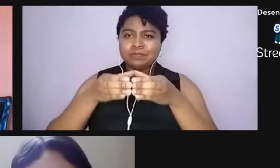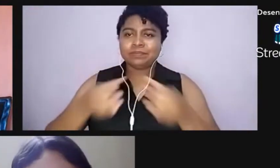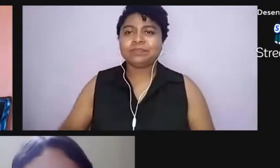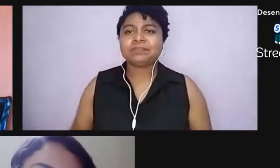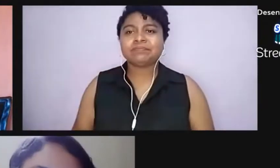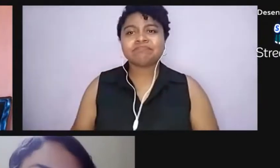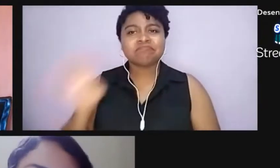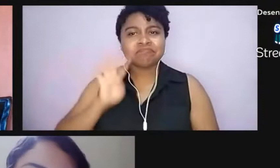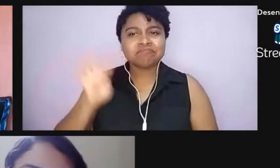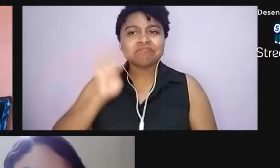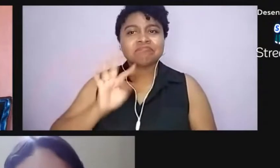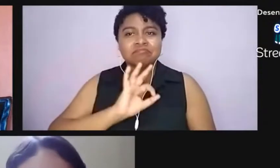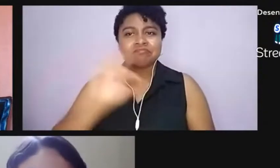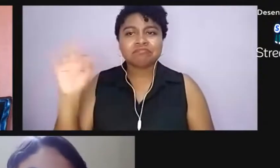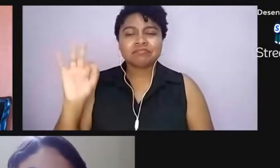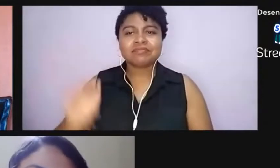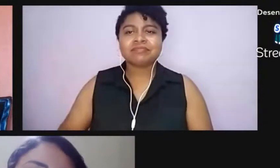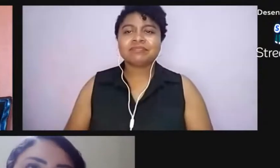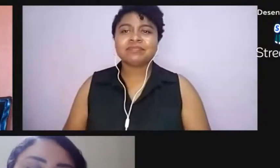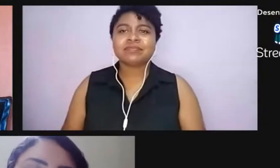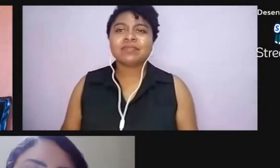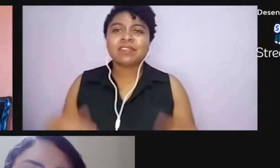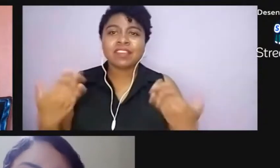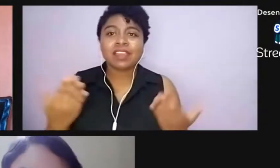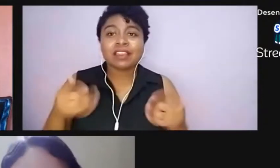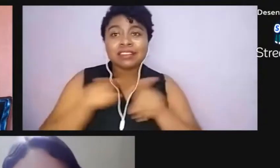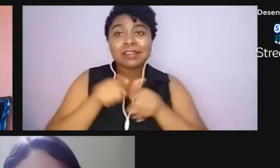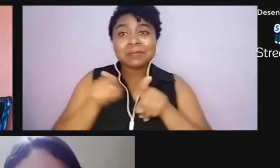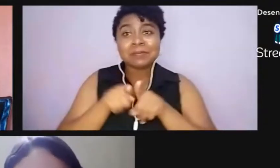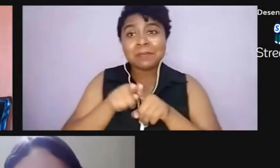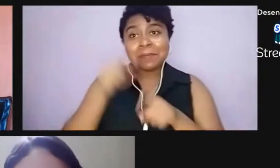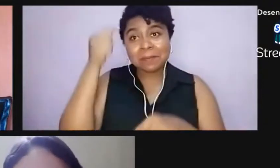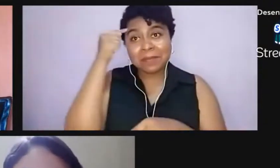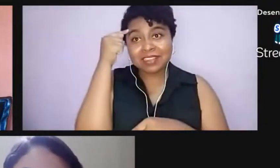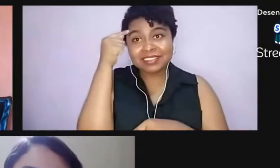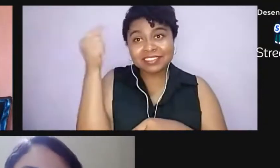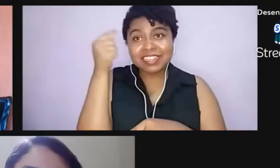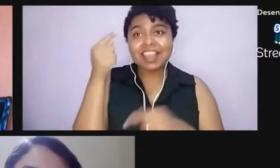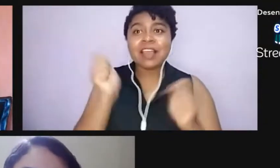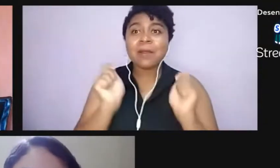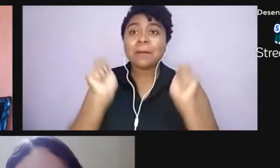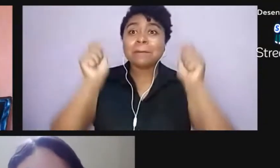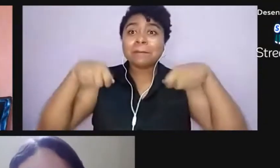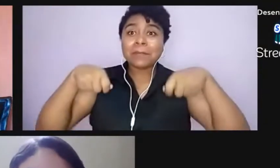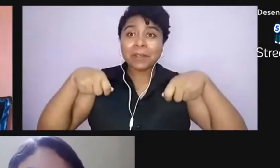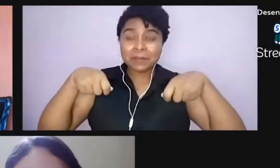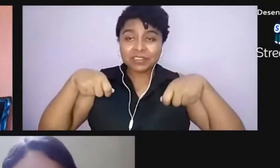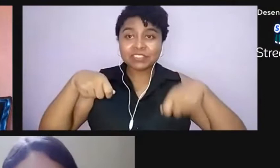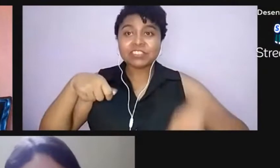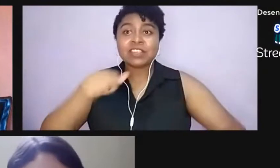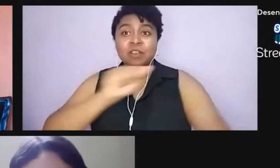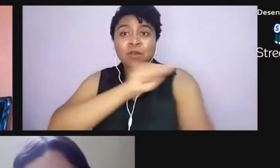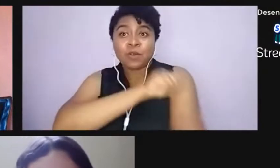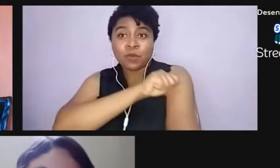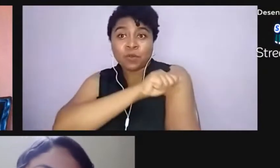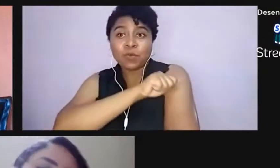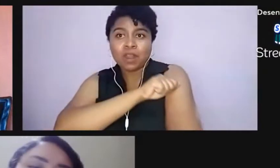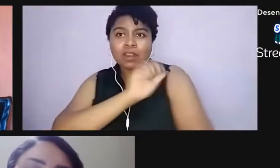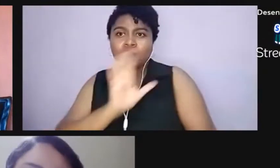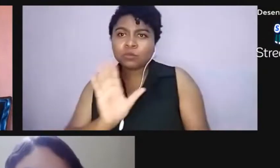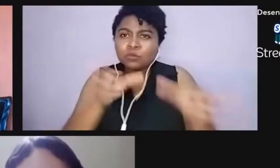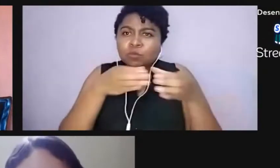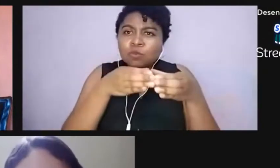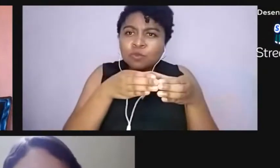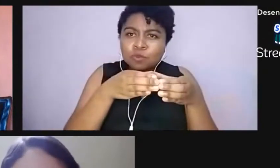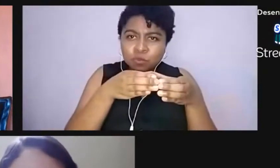Show. Eu fico pensando também nessa coisa de permitir que os alunos tenham uma coisa de grupo mesmo, né? Tipo,